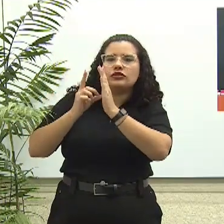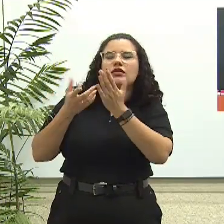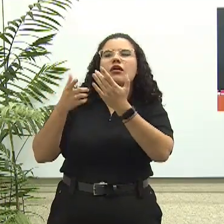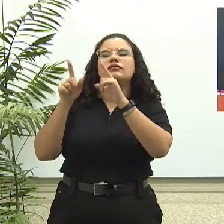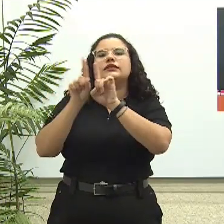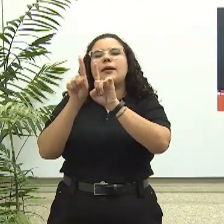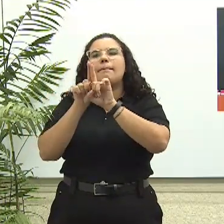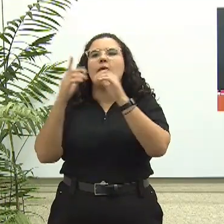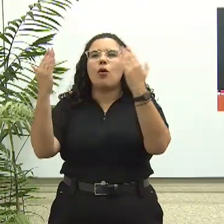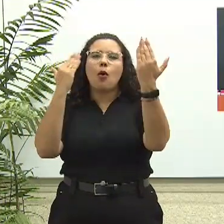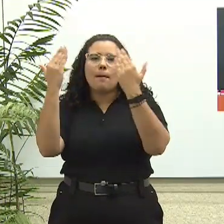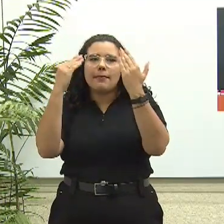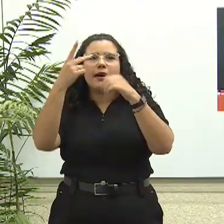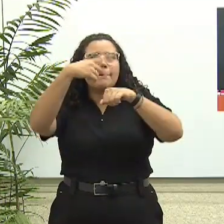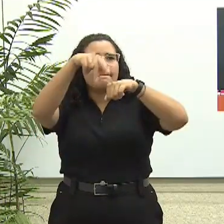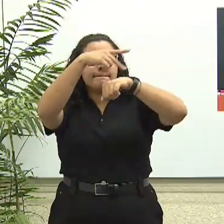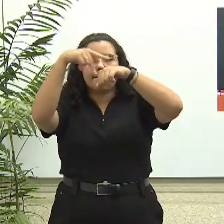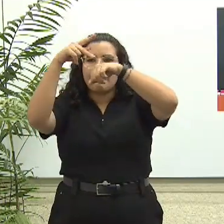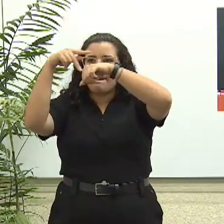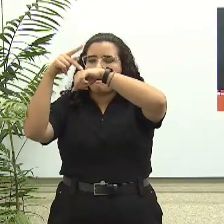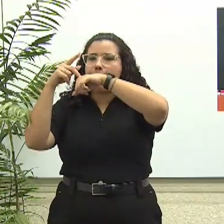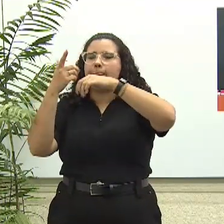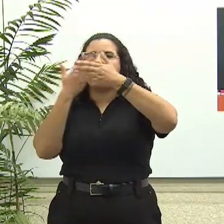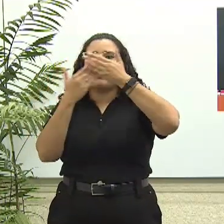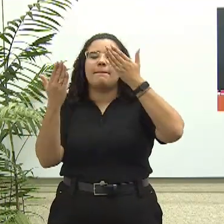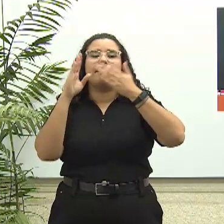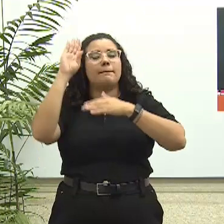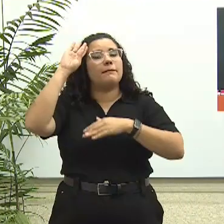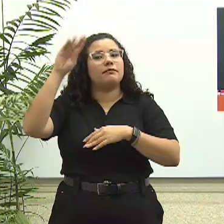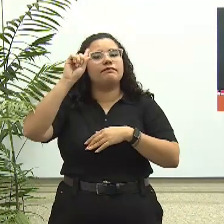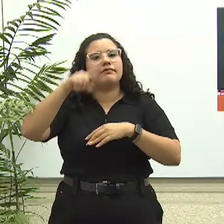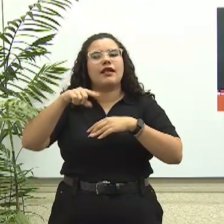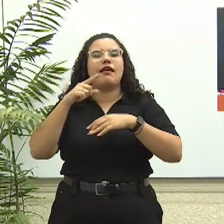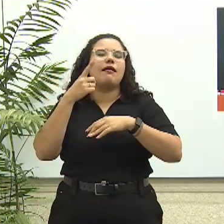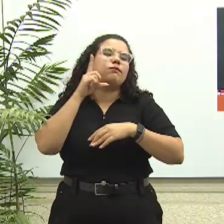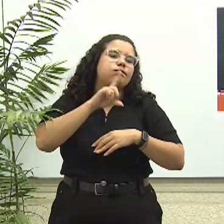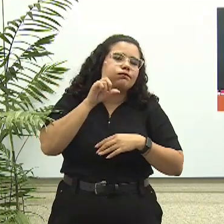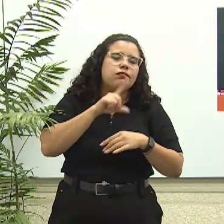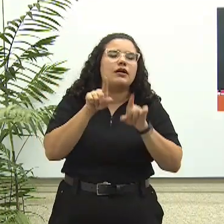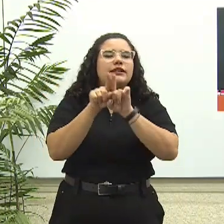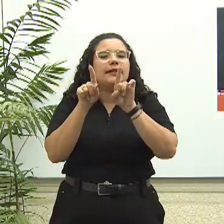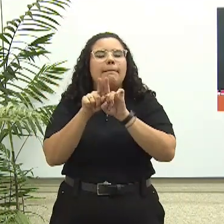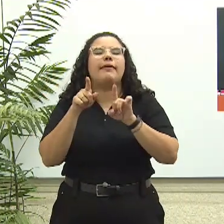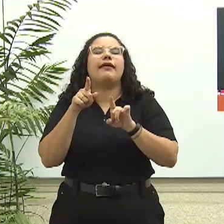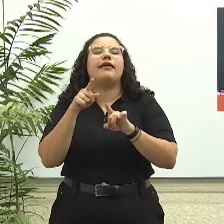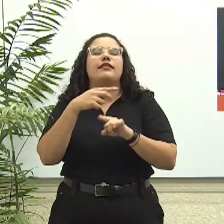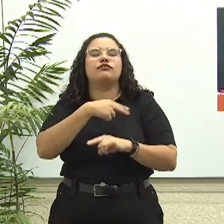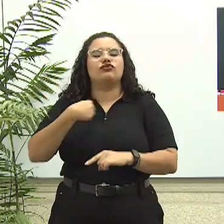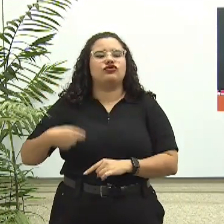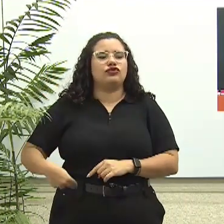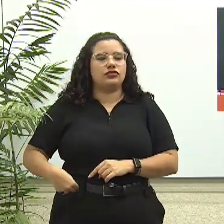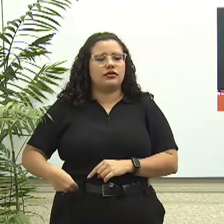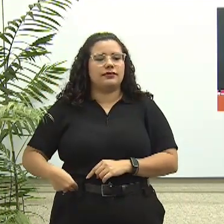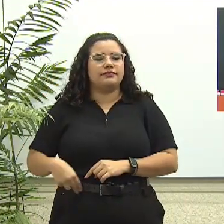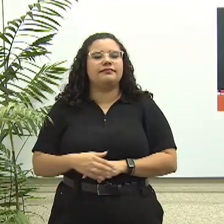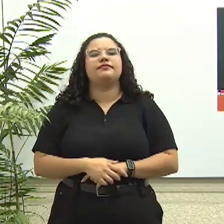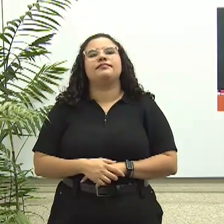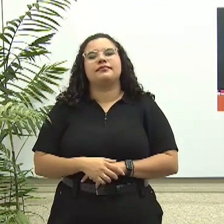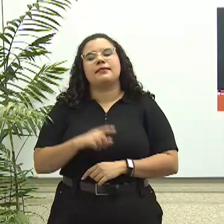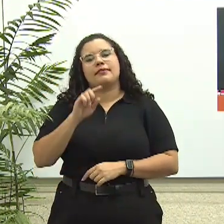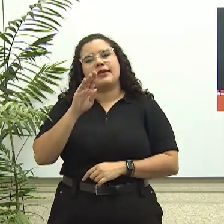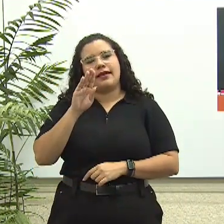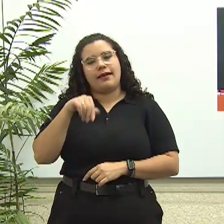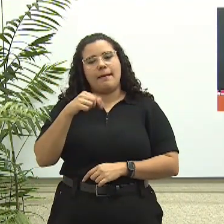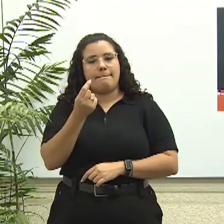e comparar com Pib deos países ela só perde para elas só perdem para Estados Unidos e pra China e em PIB né e